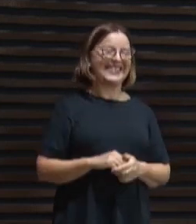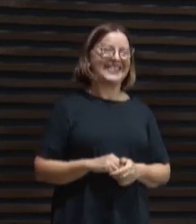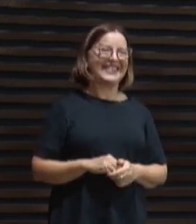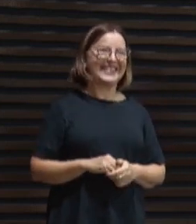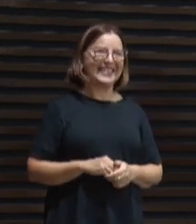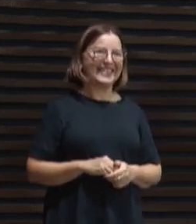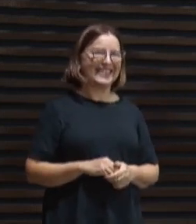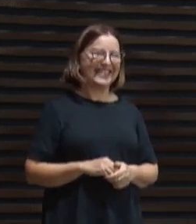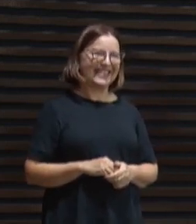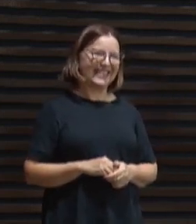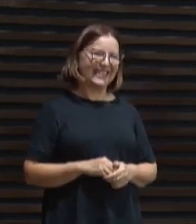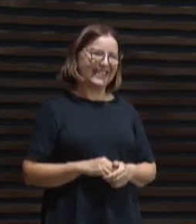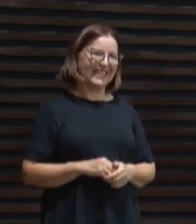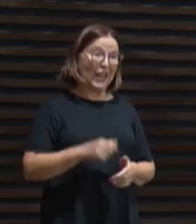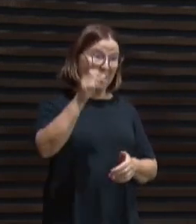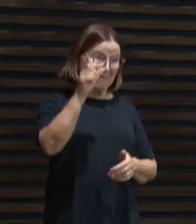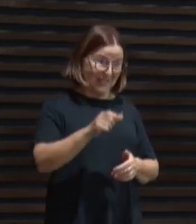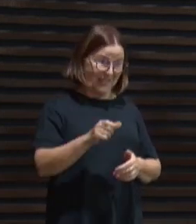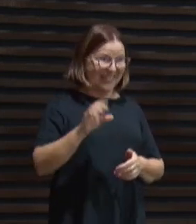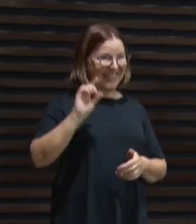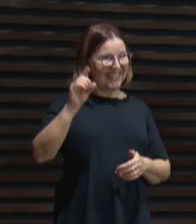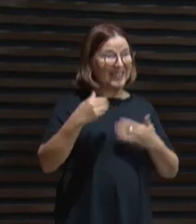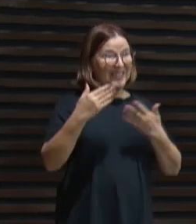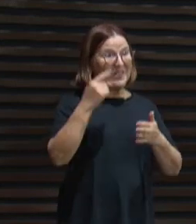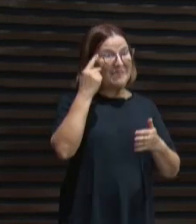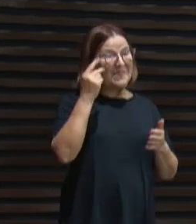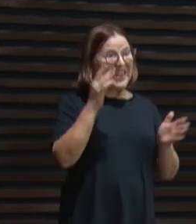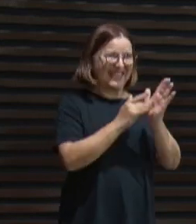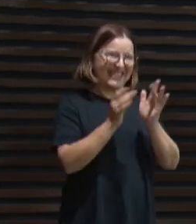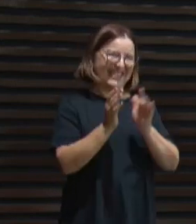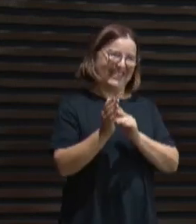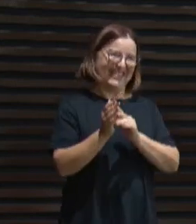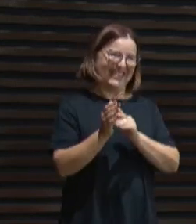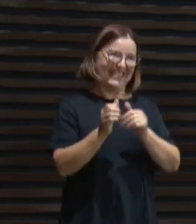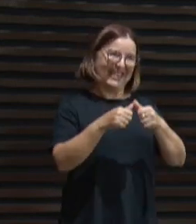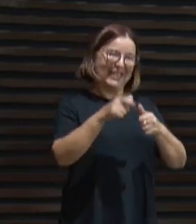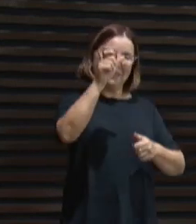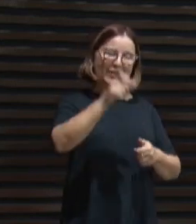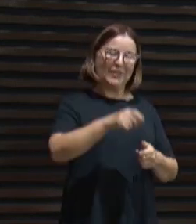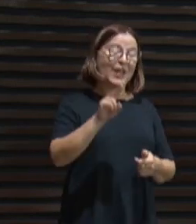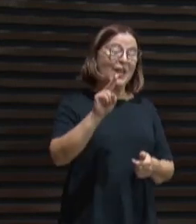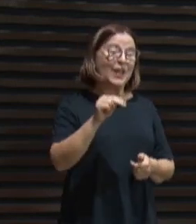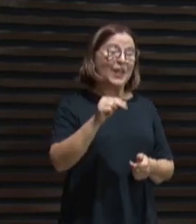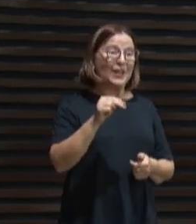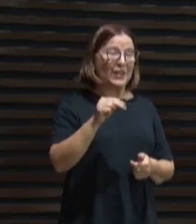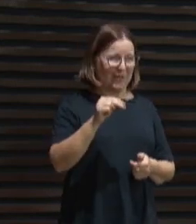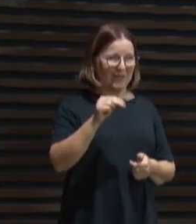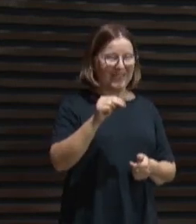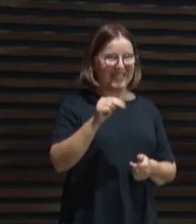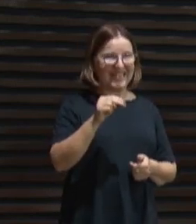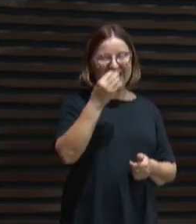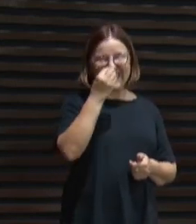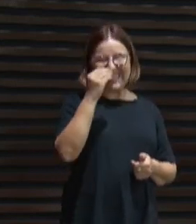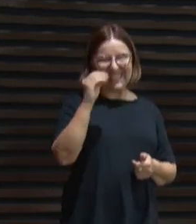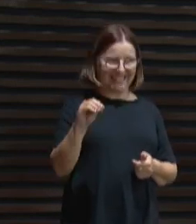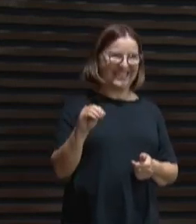Era um discípulo que estava pronto para ser usado por